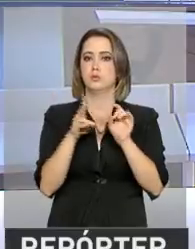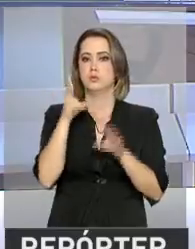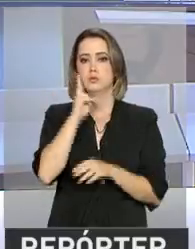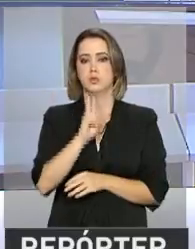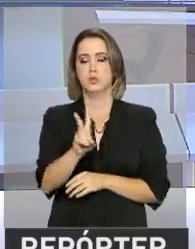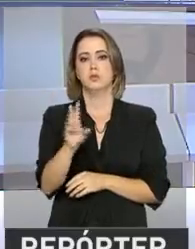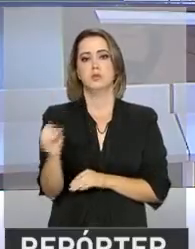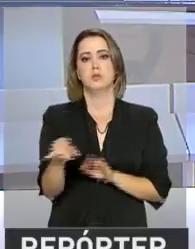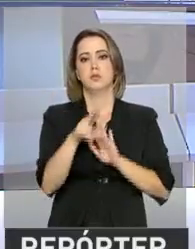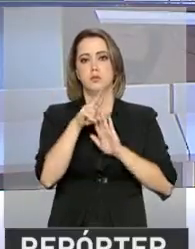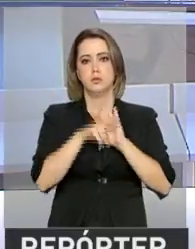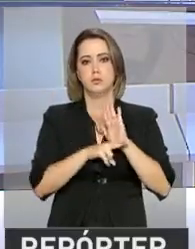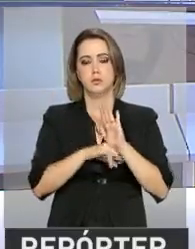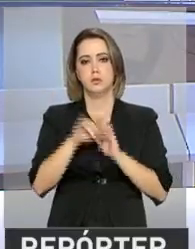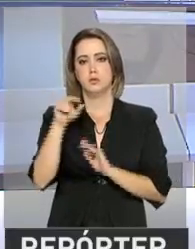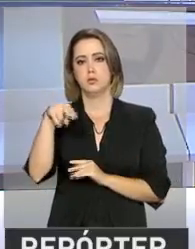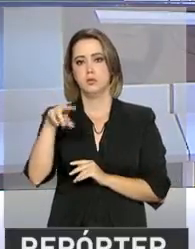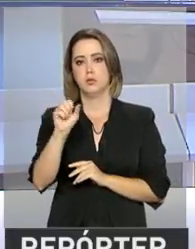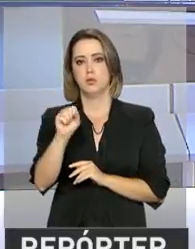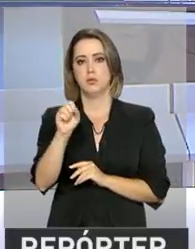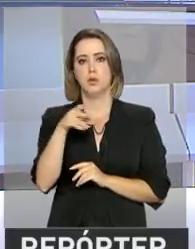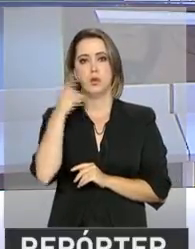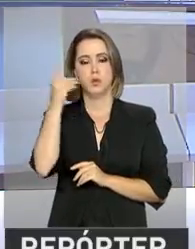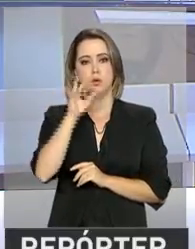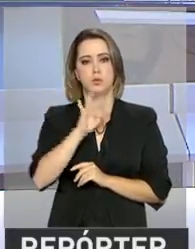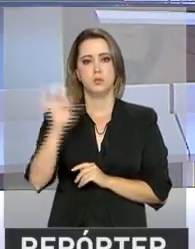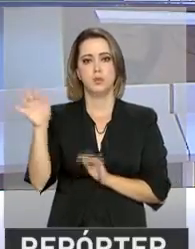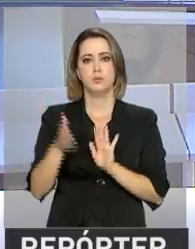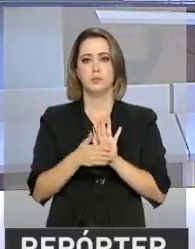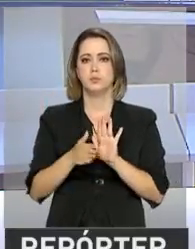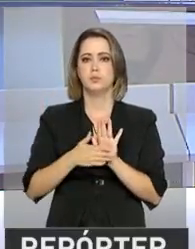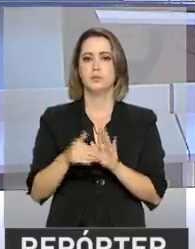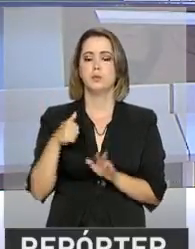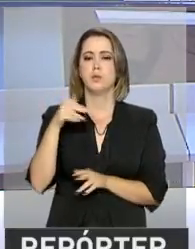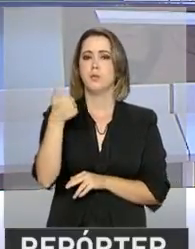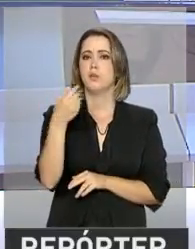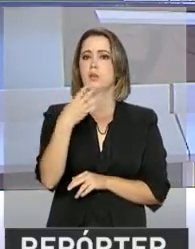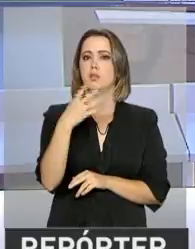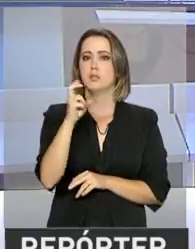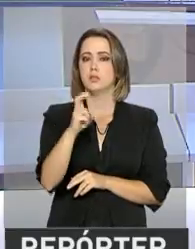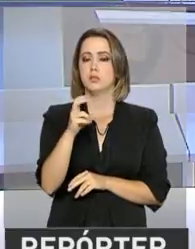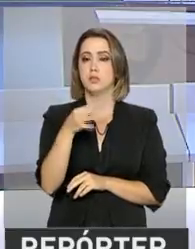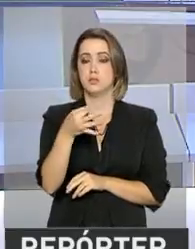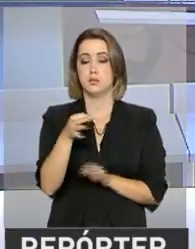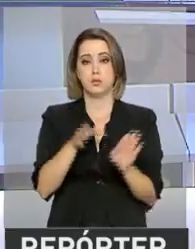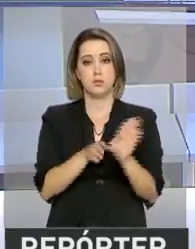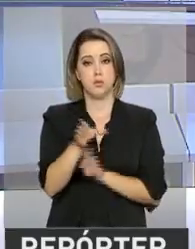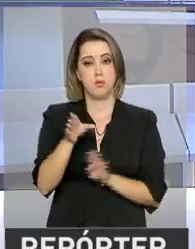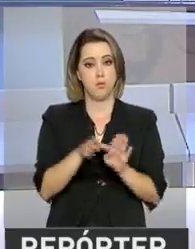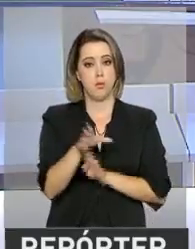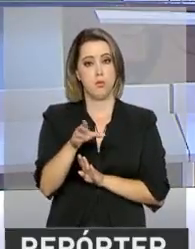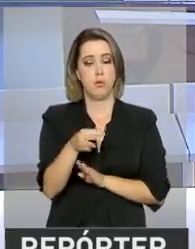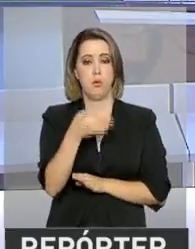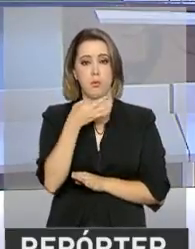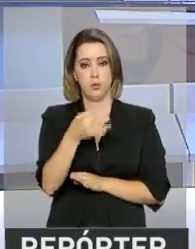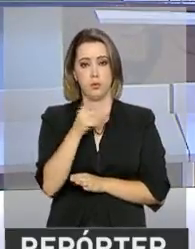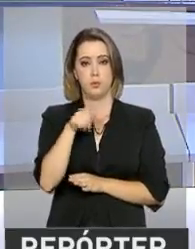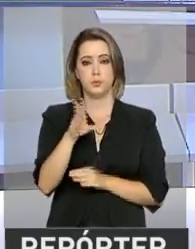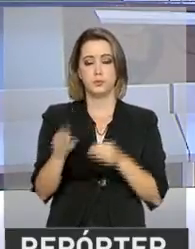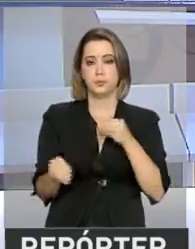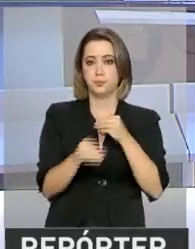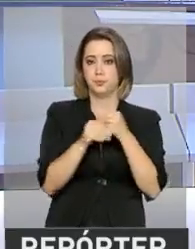reforma da previdência os deputados federais apresentaram mais de 145 sugestões ao texto enviado pelo governo